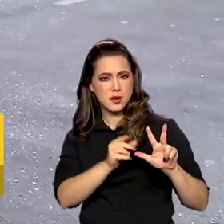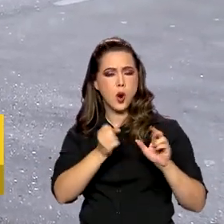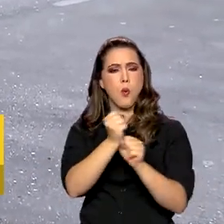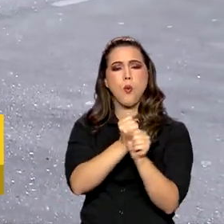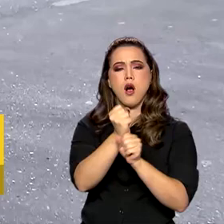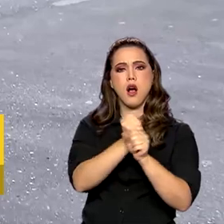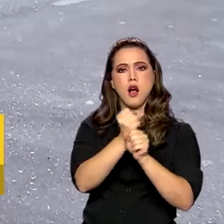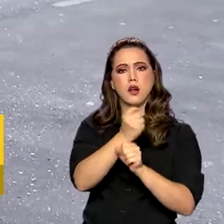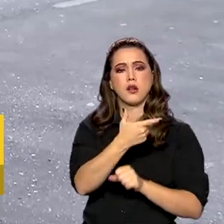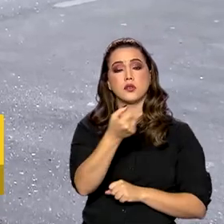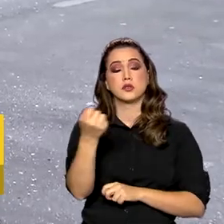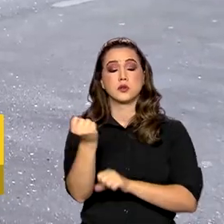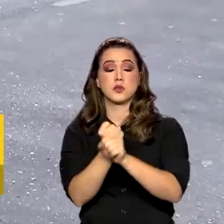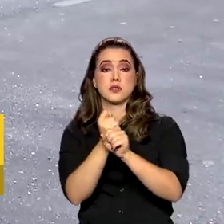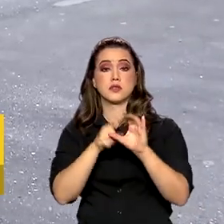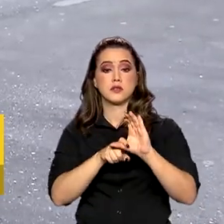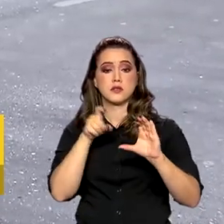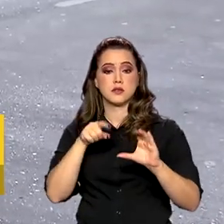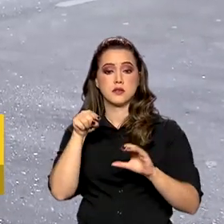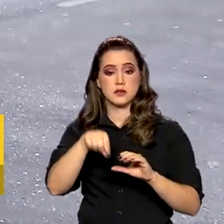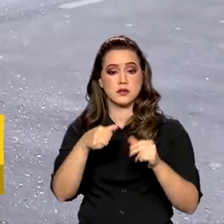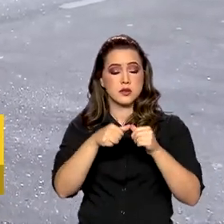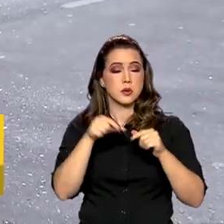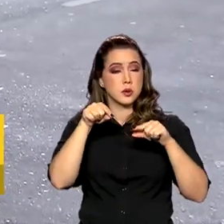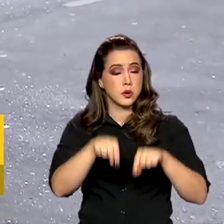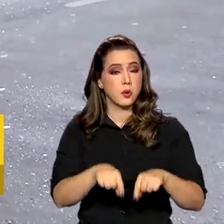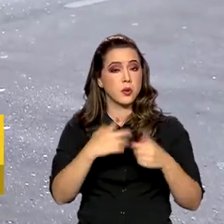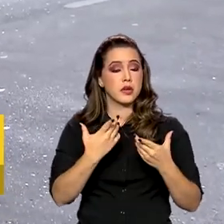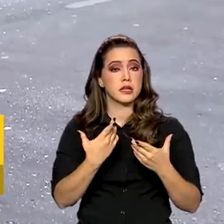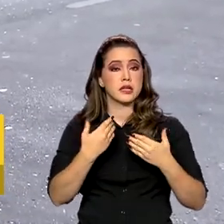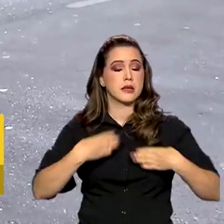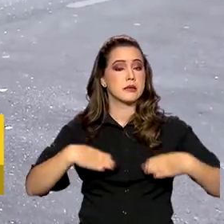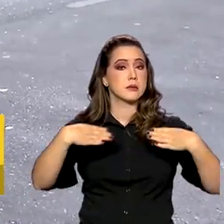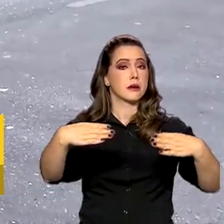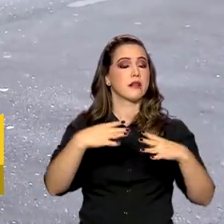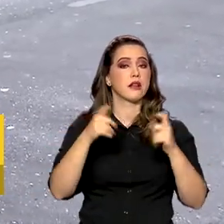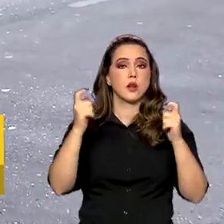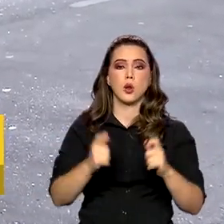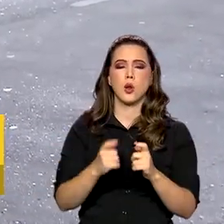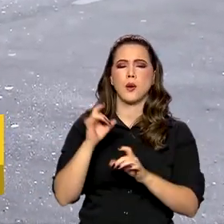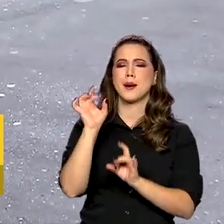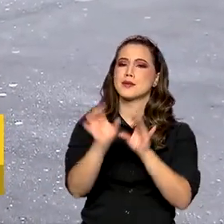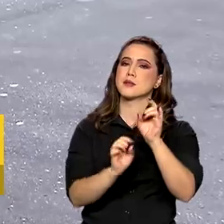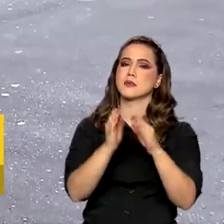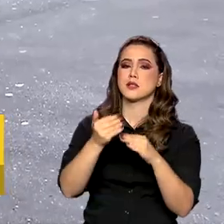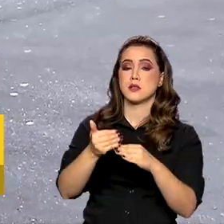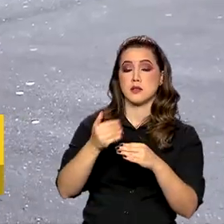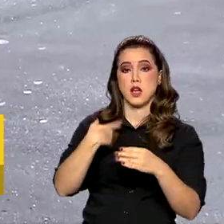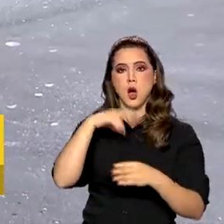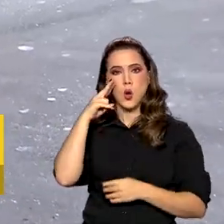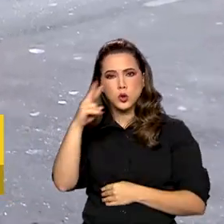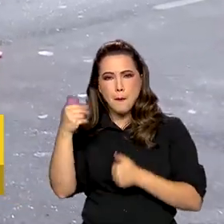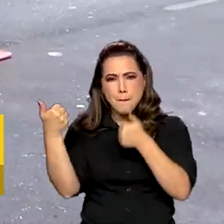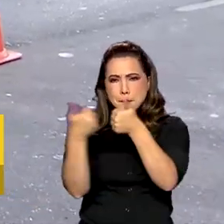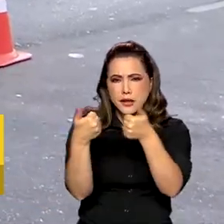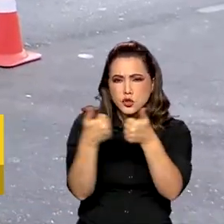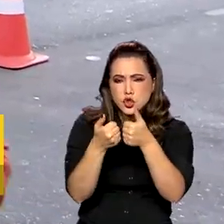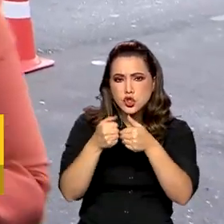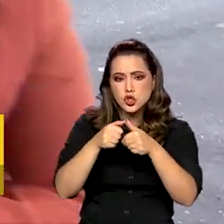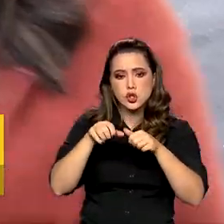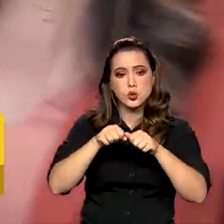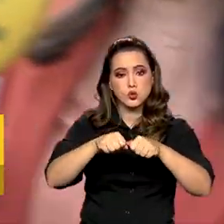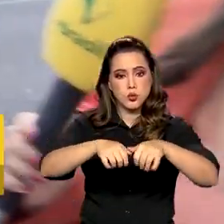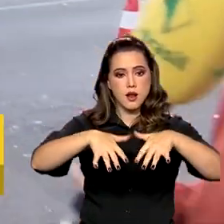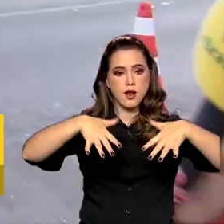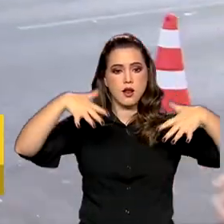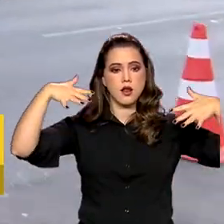do bicentenário da nossa independência. Bem, eu estou aqui na Esplanada dos Ministérios, num local muito especial. Estou bem em frente ao palanque das autoridades, bem em